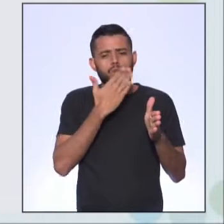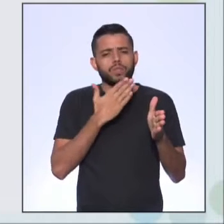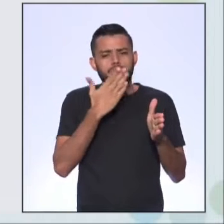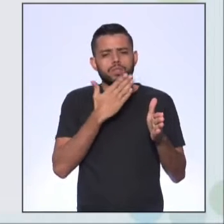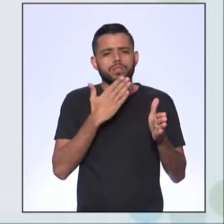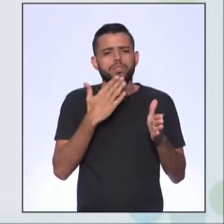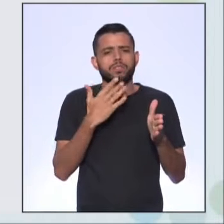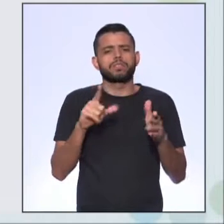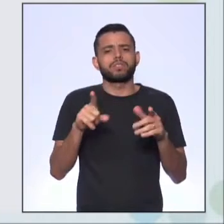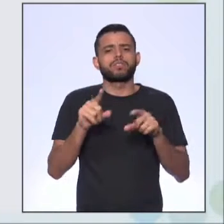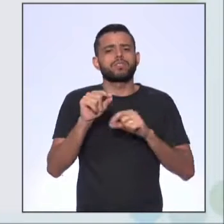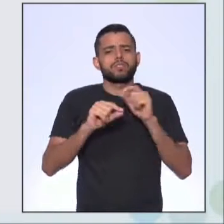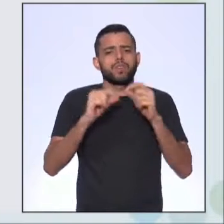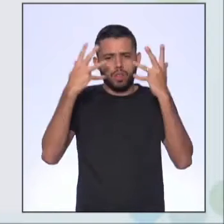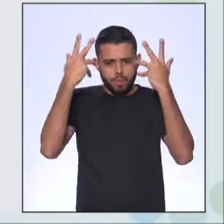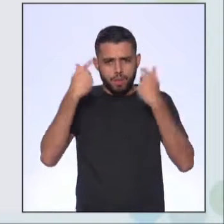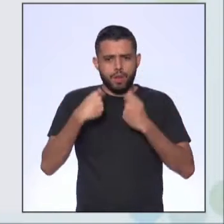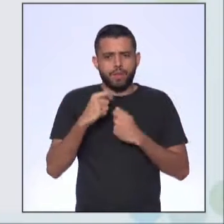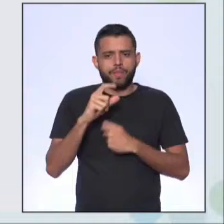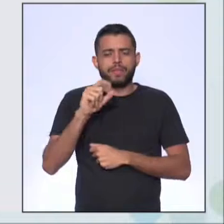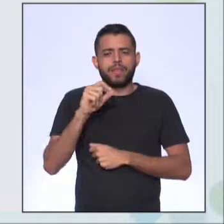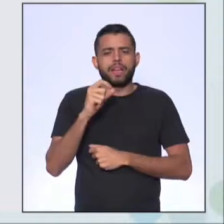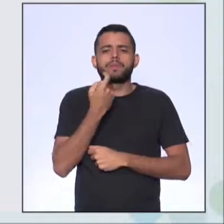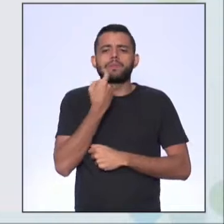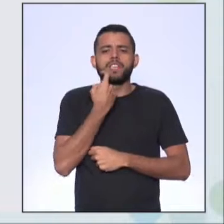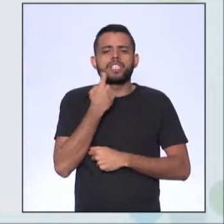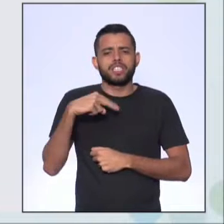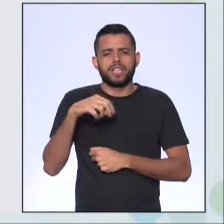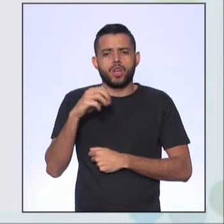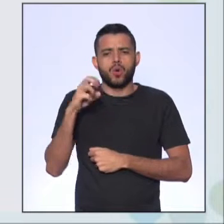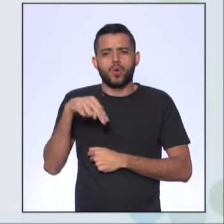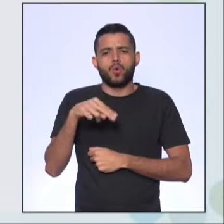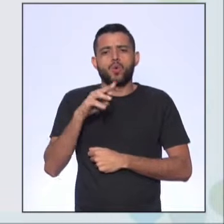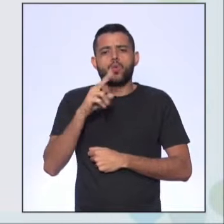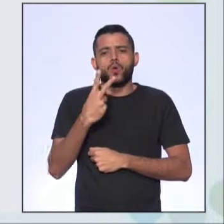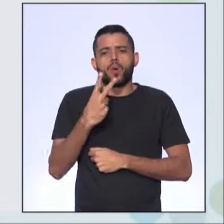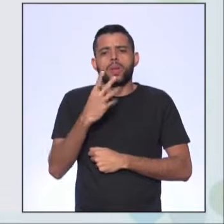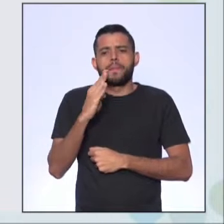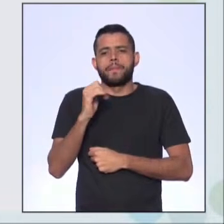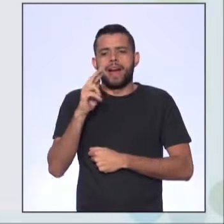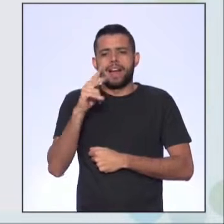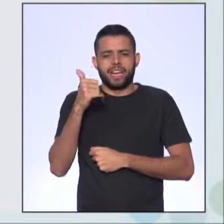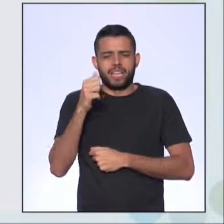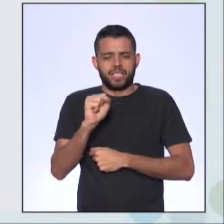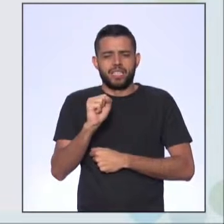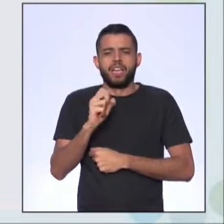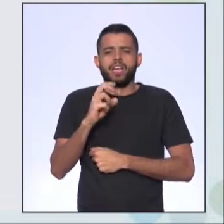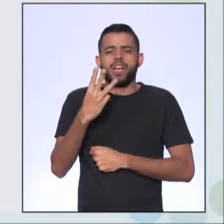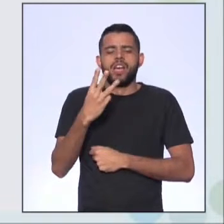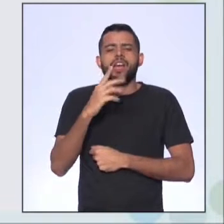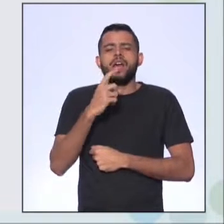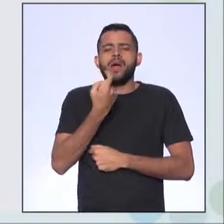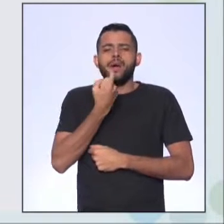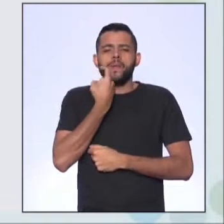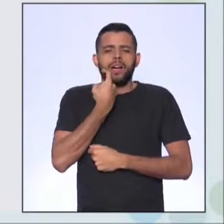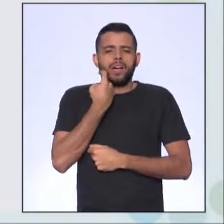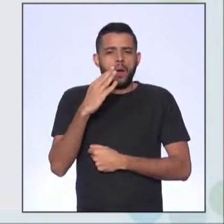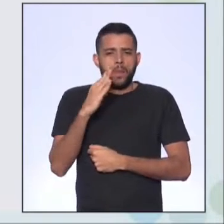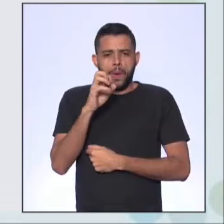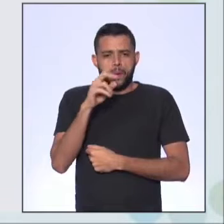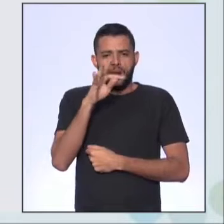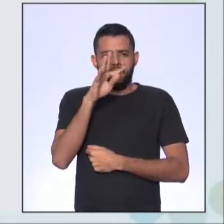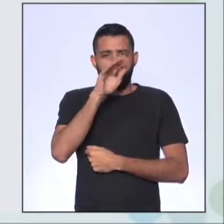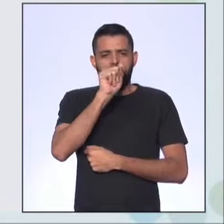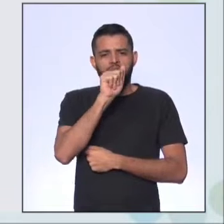seguintes vertebrados: 10 peixes neons, 2 bagres, 3 peixes borboletas e com os